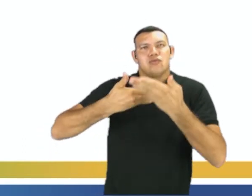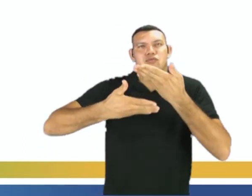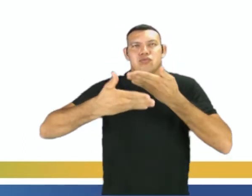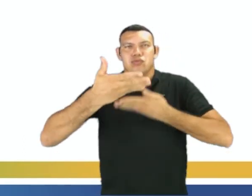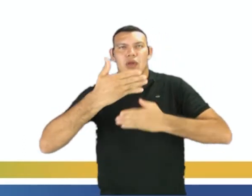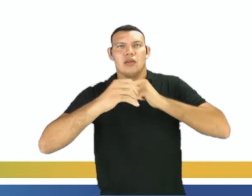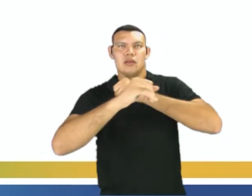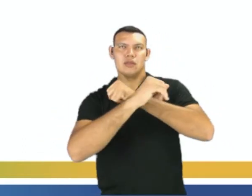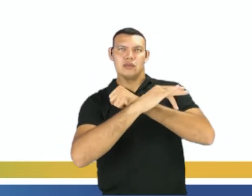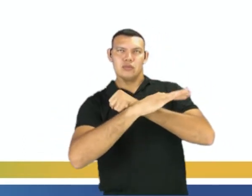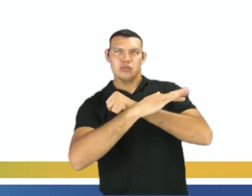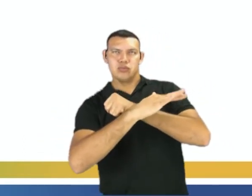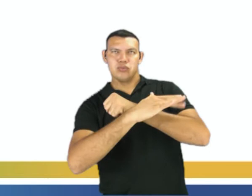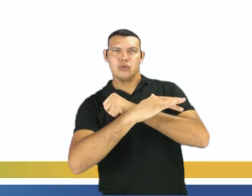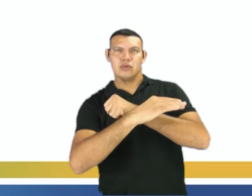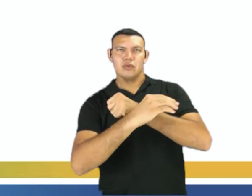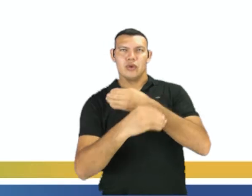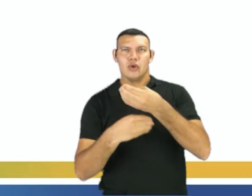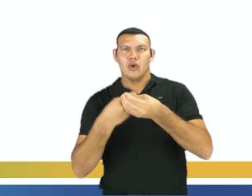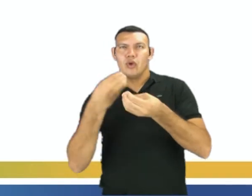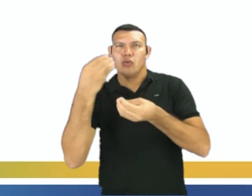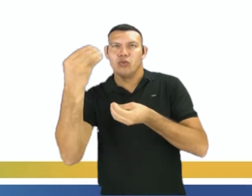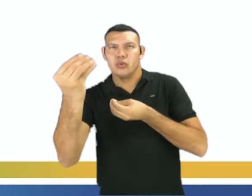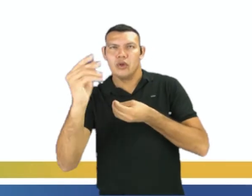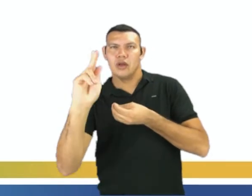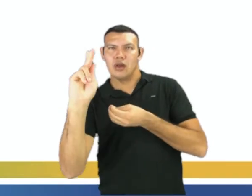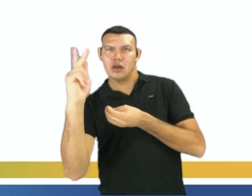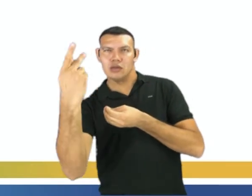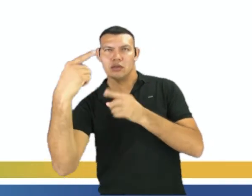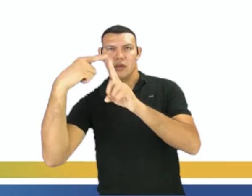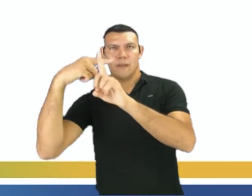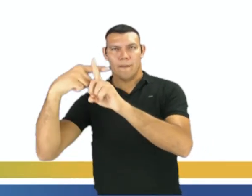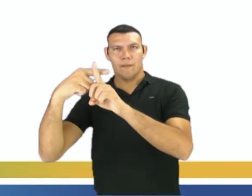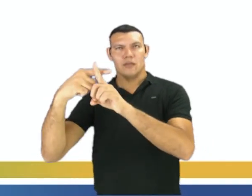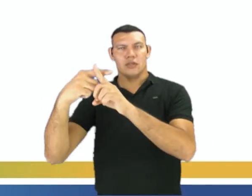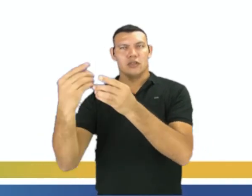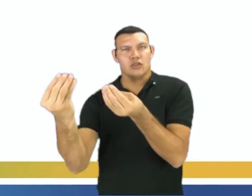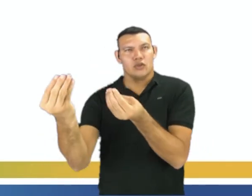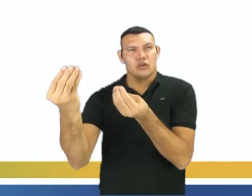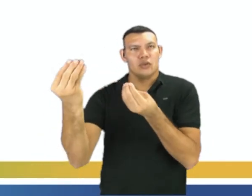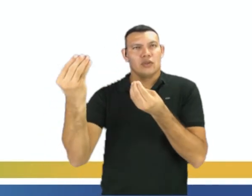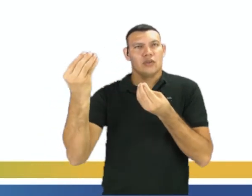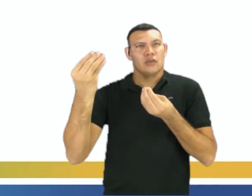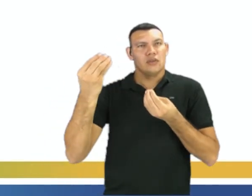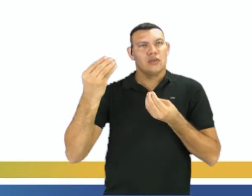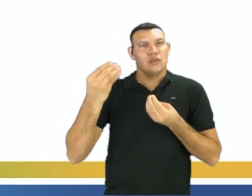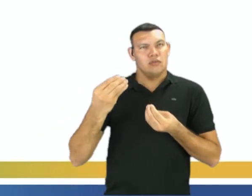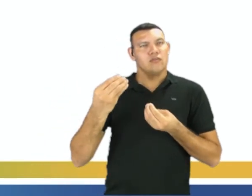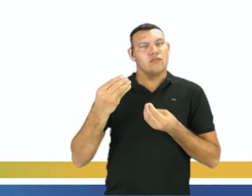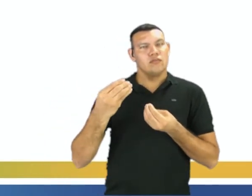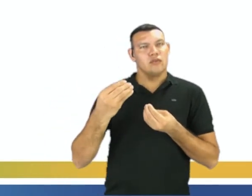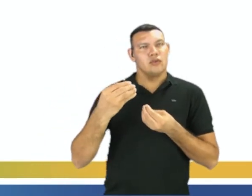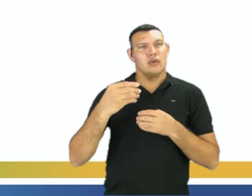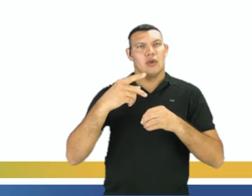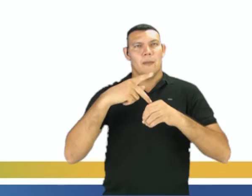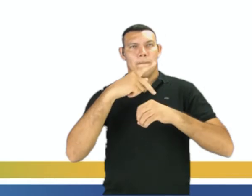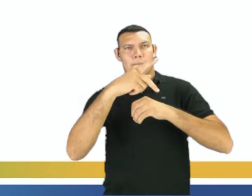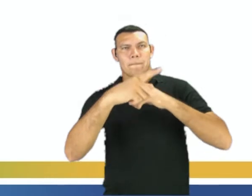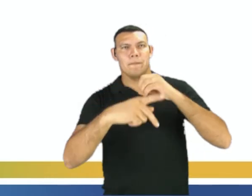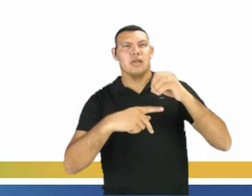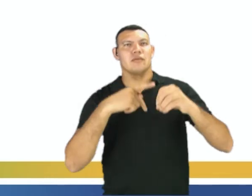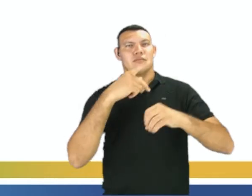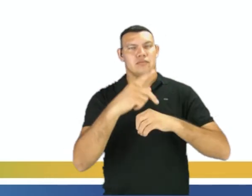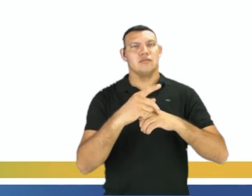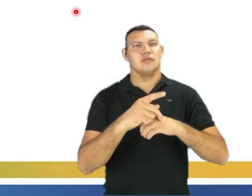proto-H+, como uma base, recebendo um próton. Isso significa que a água conduz